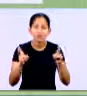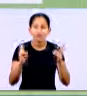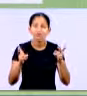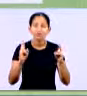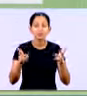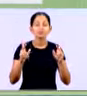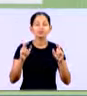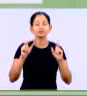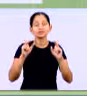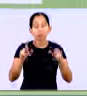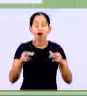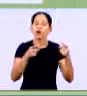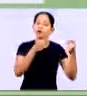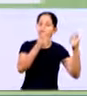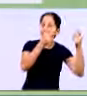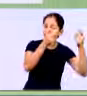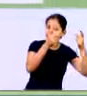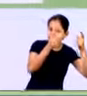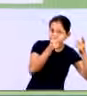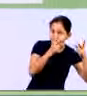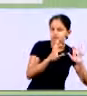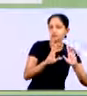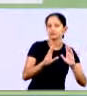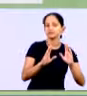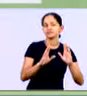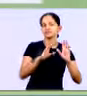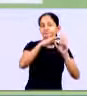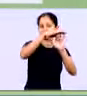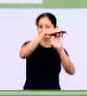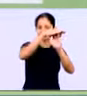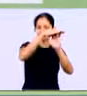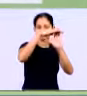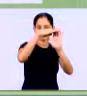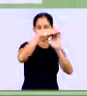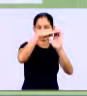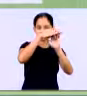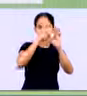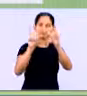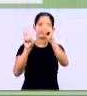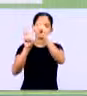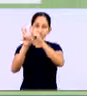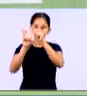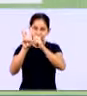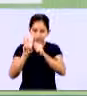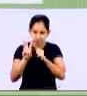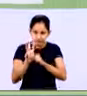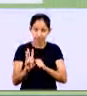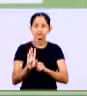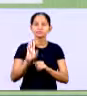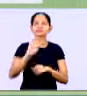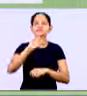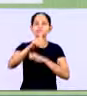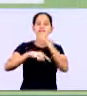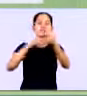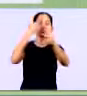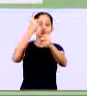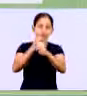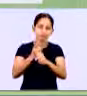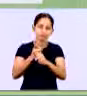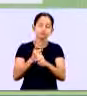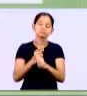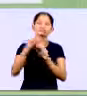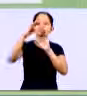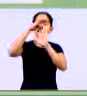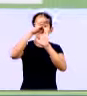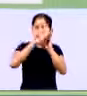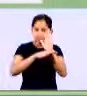seja, eu tenho as vendas que foram orçadas, né, no primeiro trimestre, segundo, terceiro e quarto, e lá no ano, certo? Então